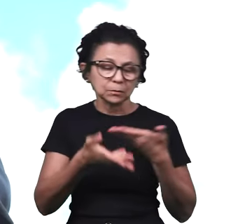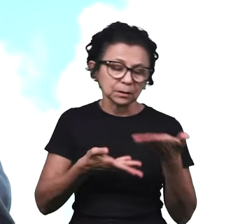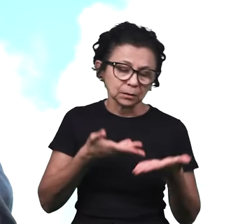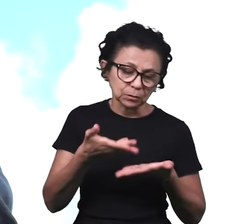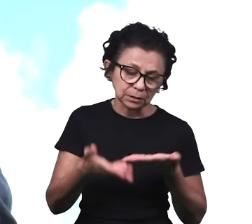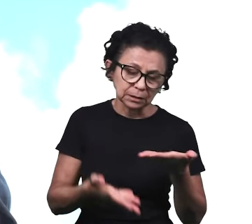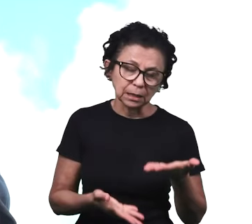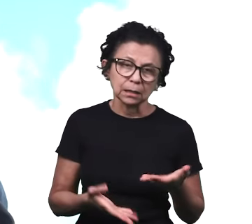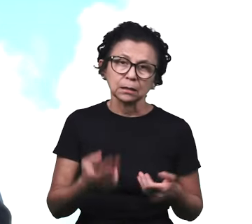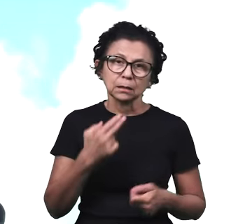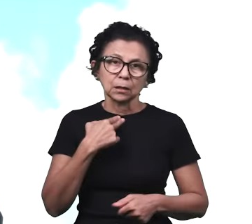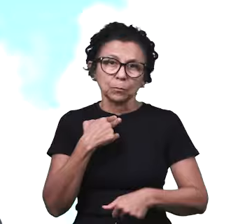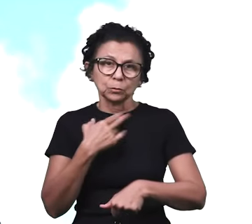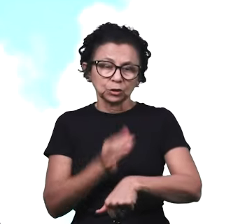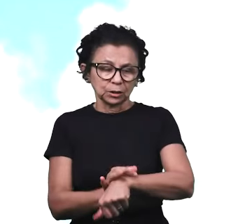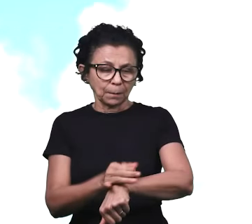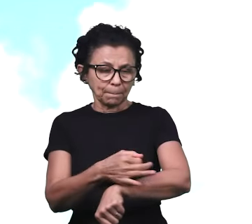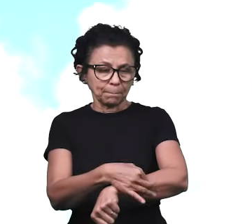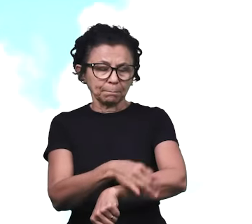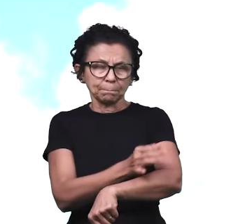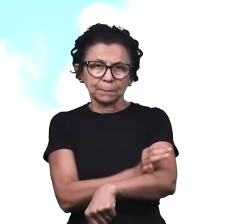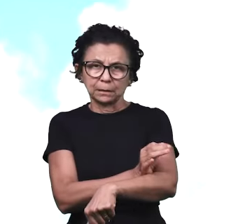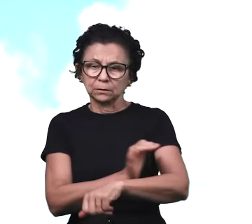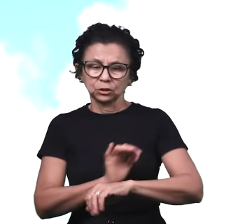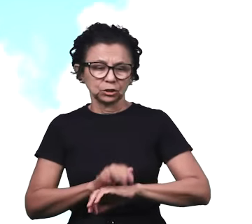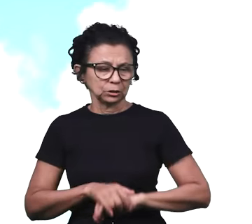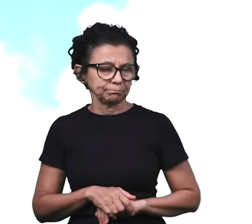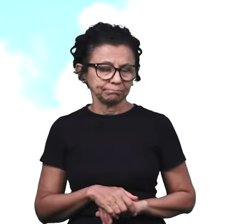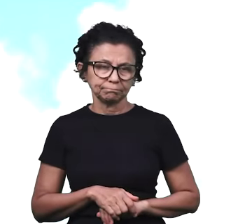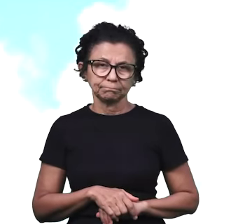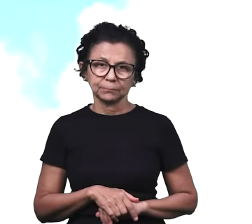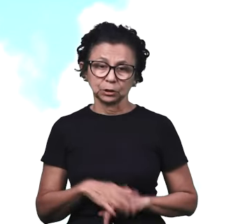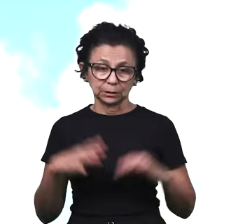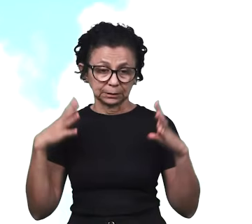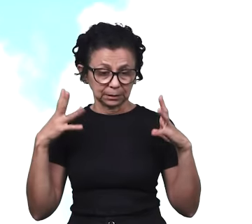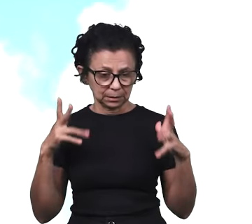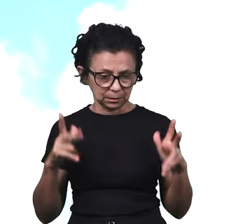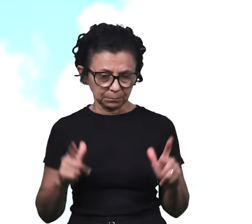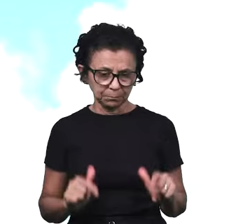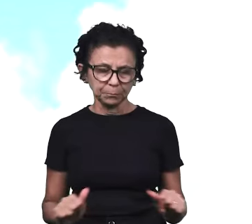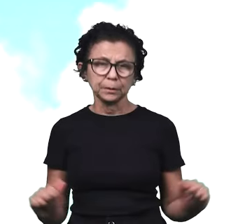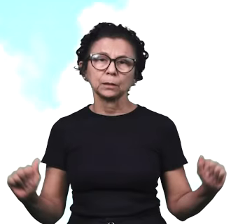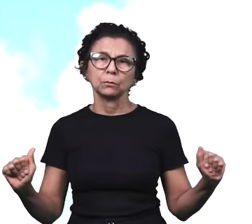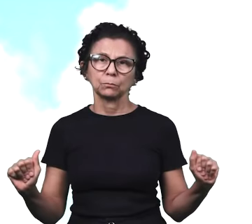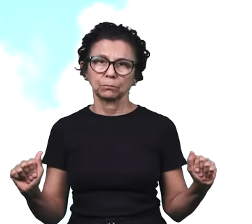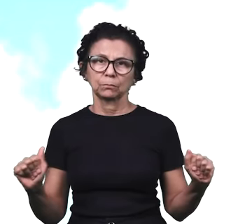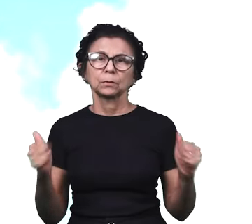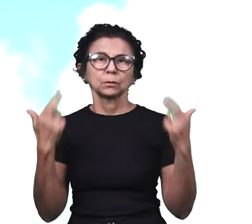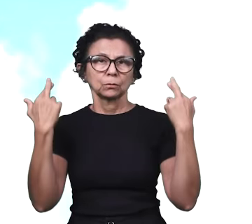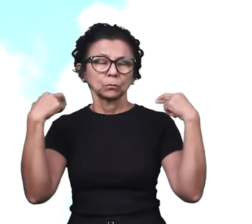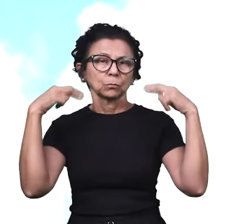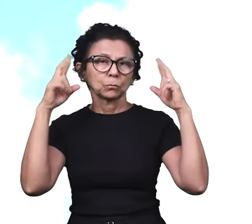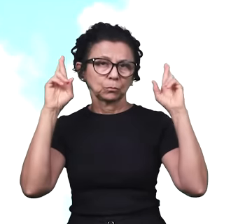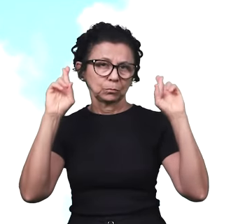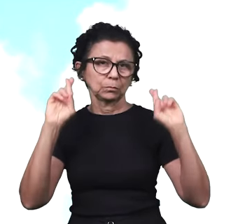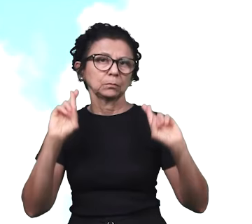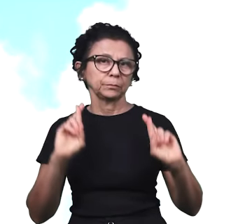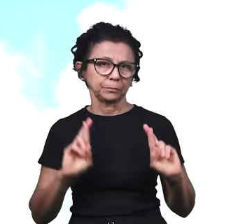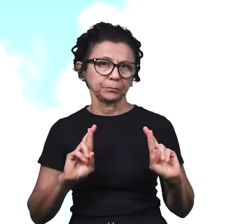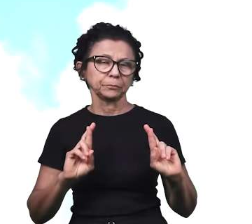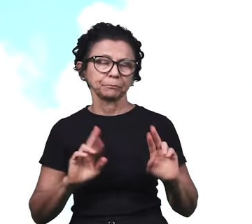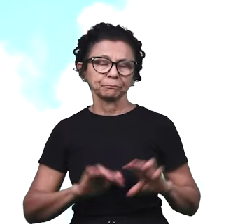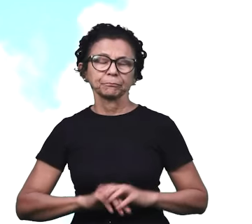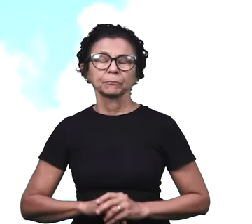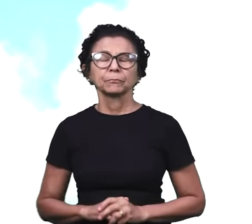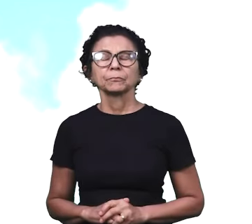falando, todo varão aparecerá diante de mim. Então, para você aparecer diante do seu Deus,